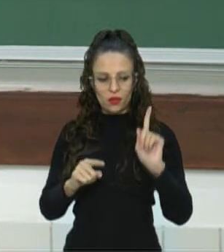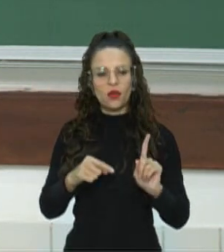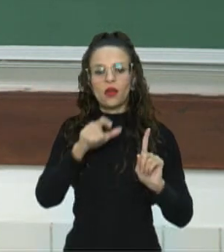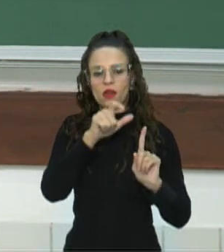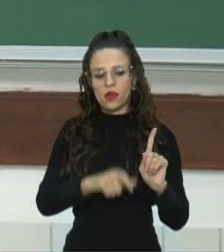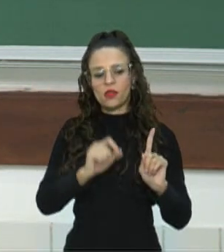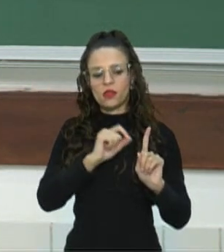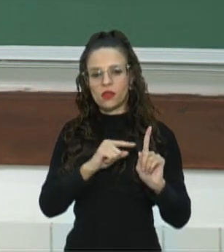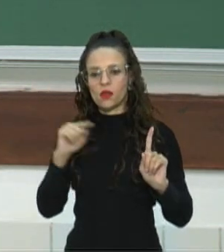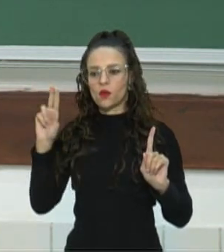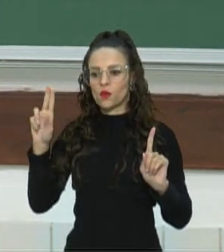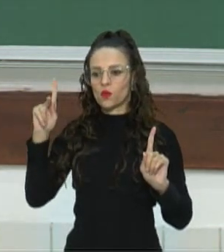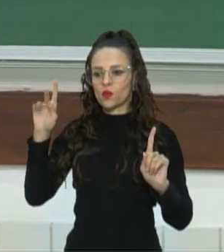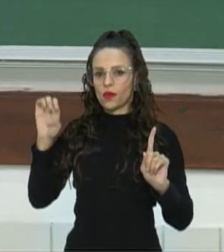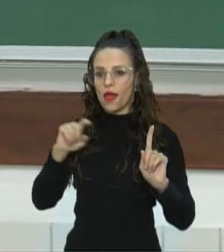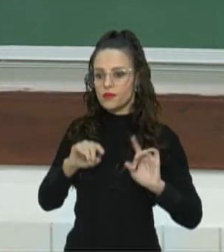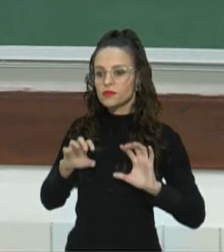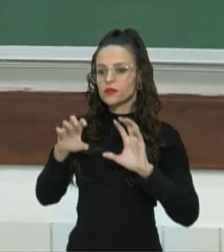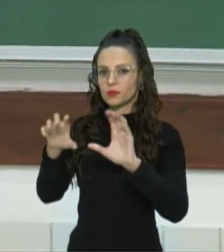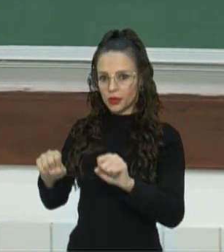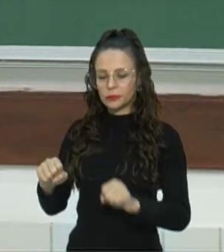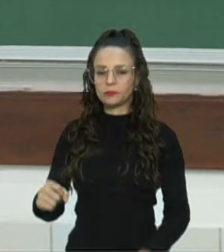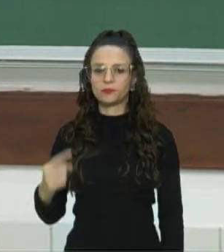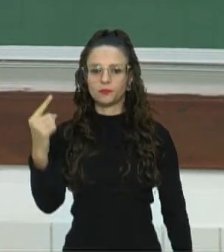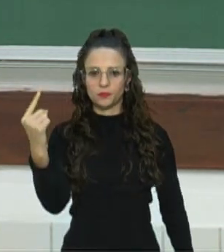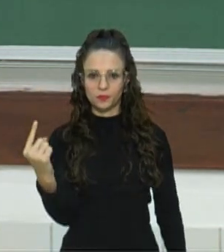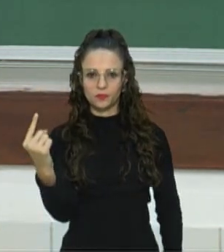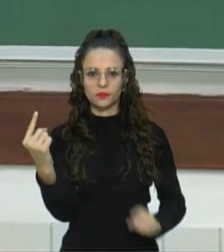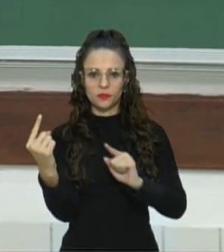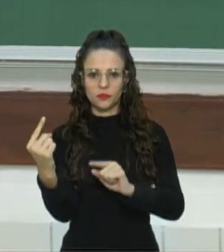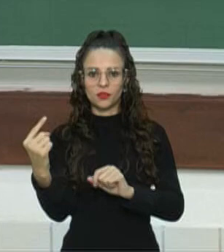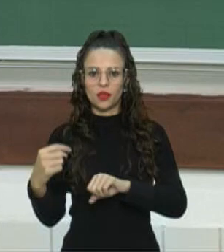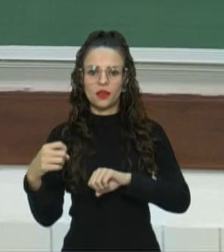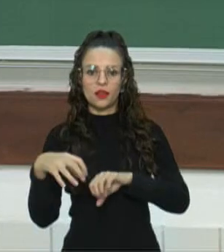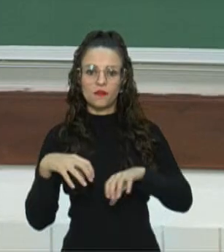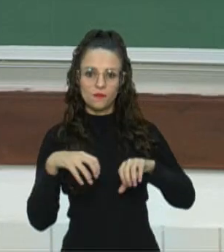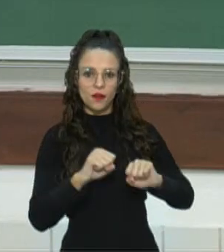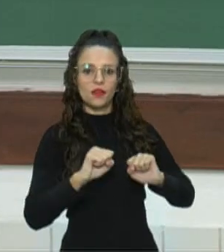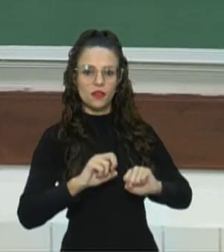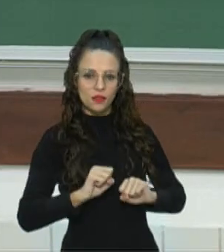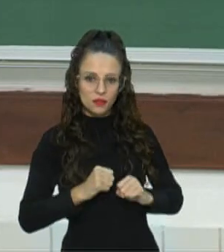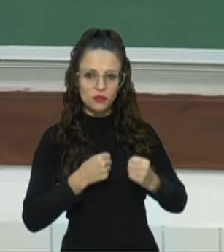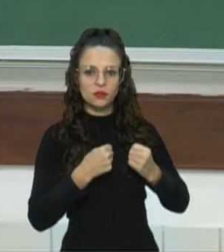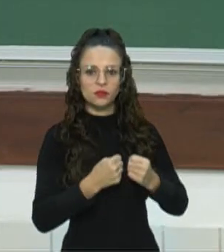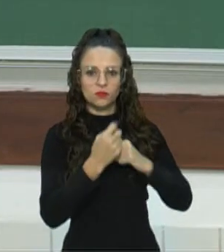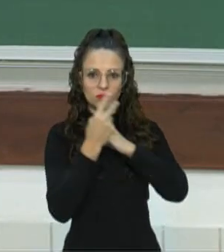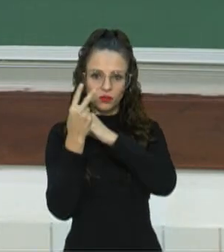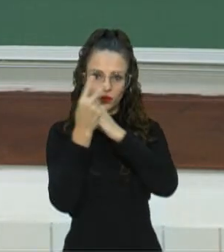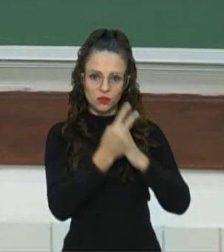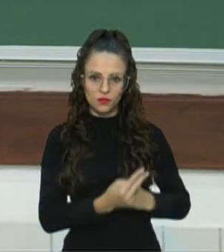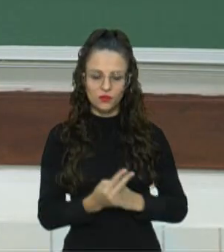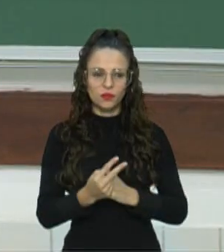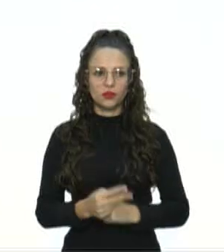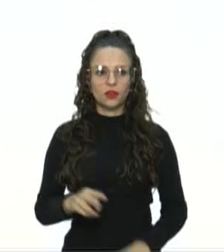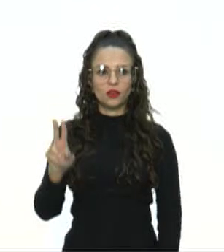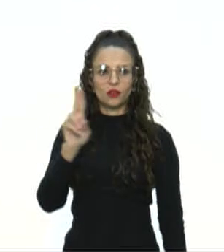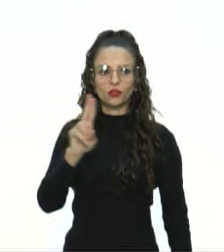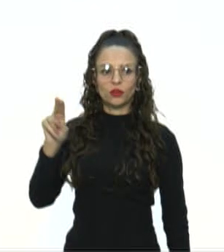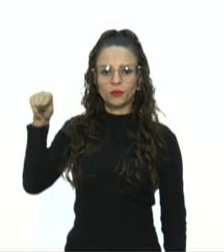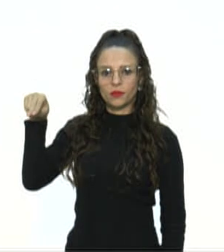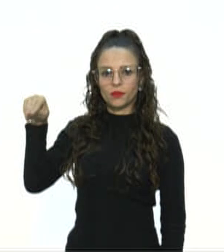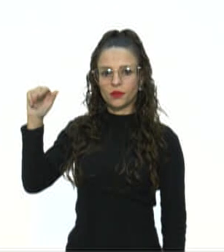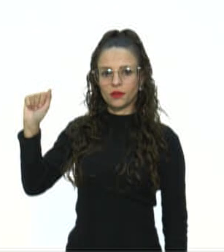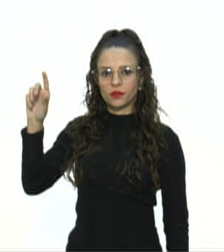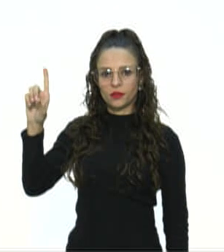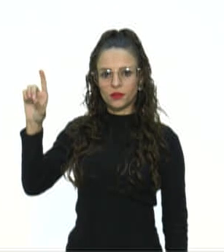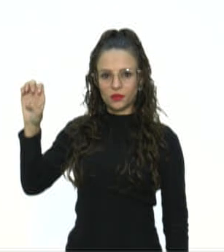praticante que vai atacar. E o que vai aplicar a técnica, que vai se defender, é o Neide, né? Que é